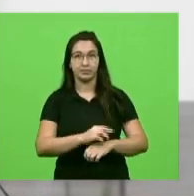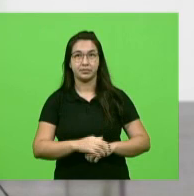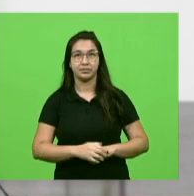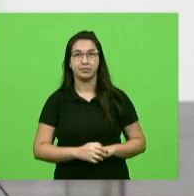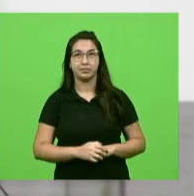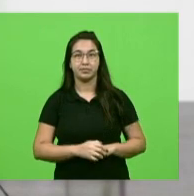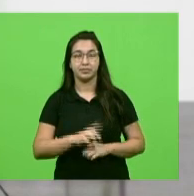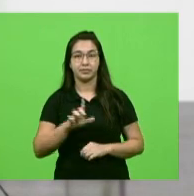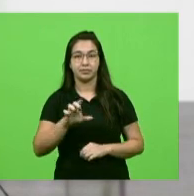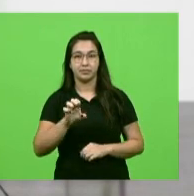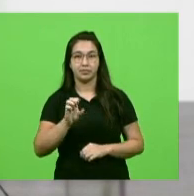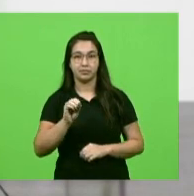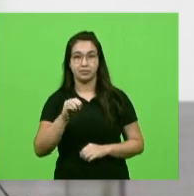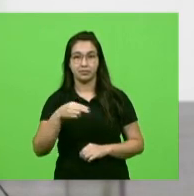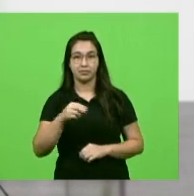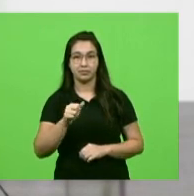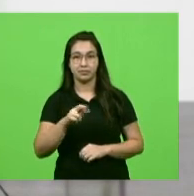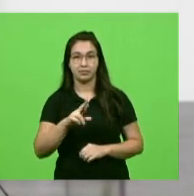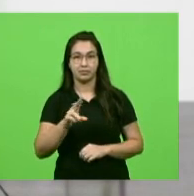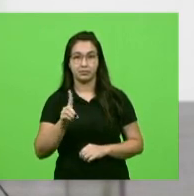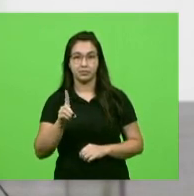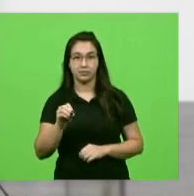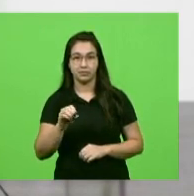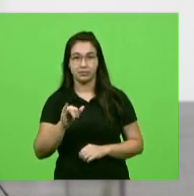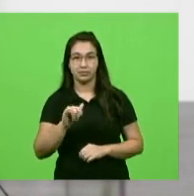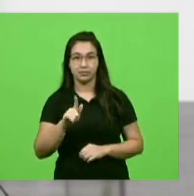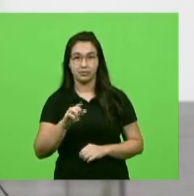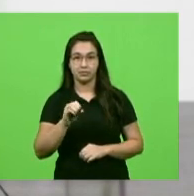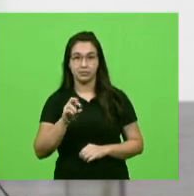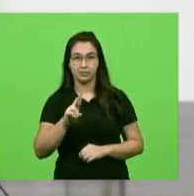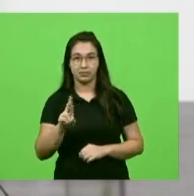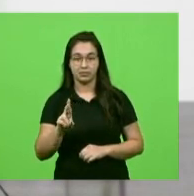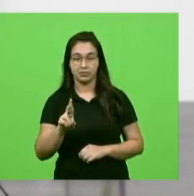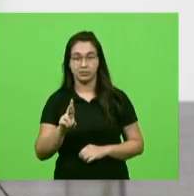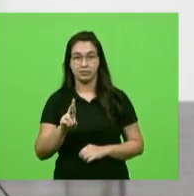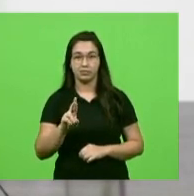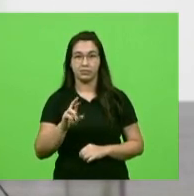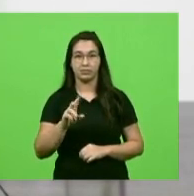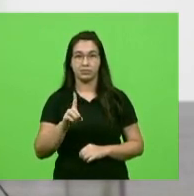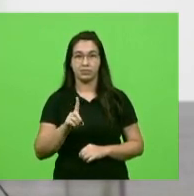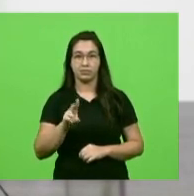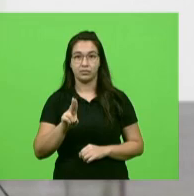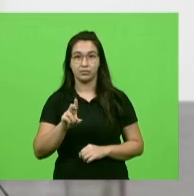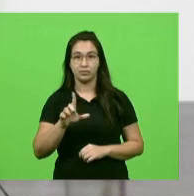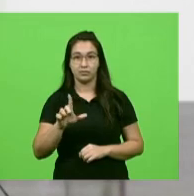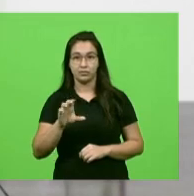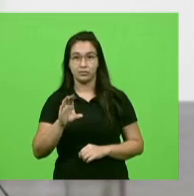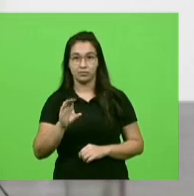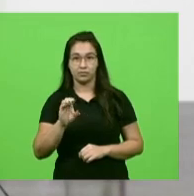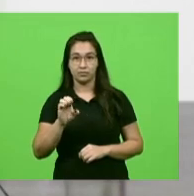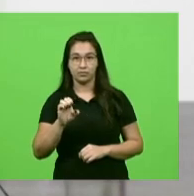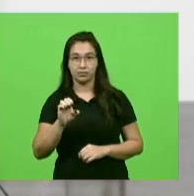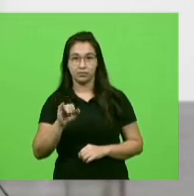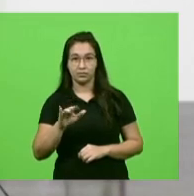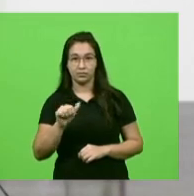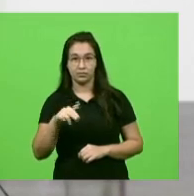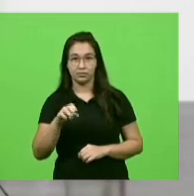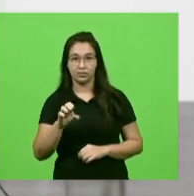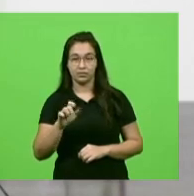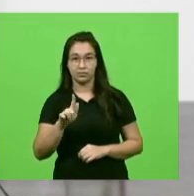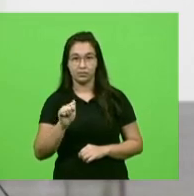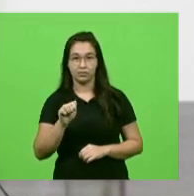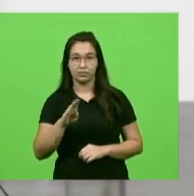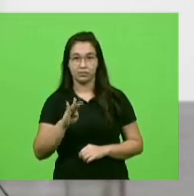Leonardo Borcha, Ivo Borcha, Josué Ledra Leite, Luciane Beckhauser Borcha, Gabriele